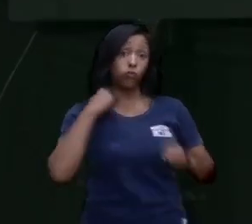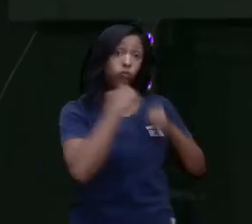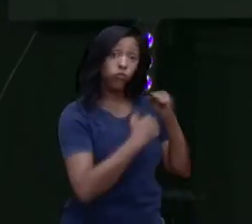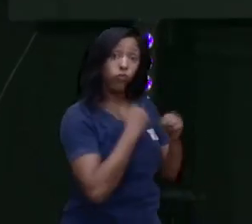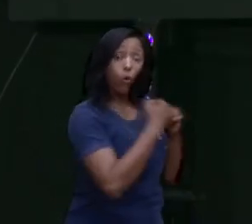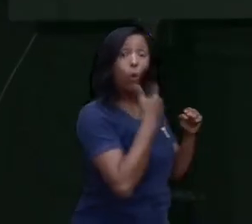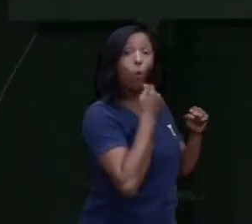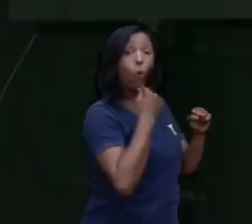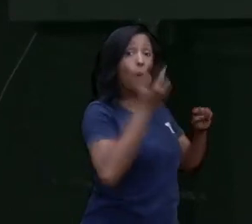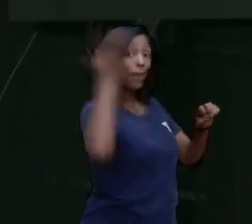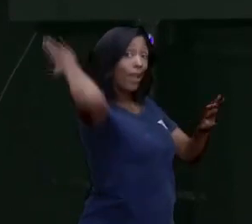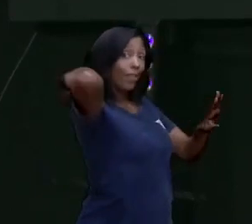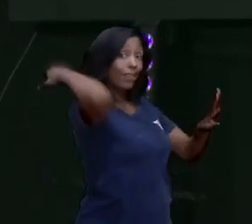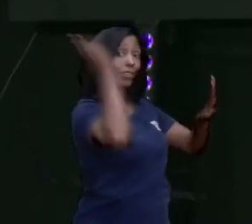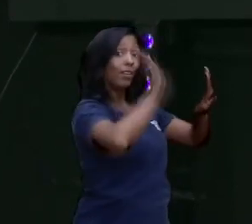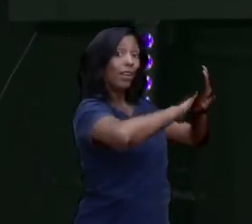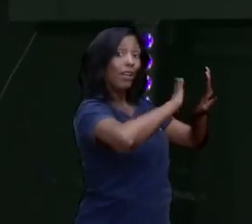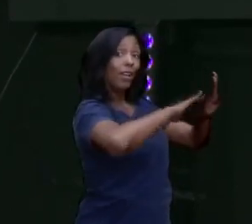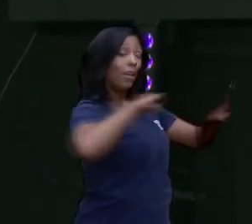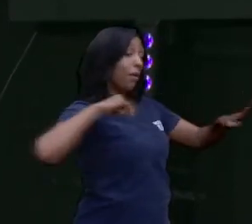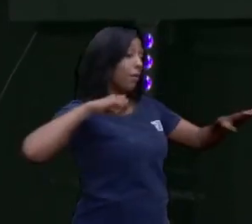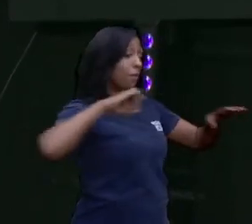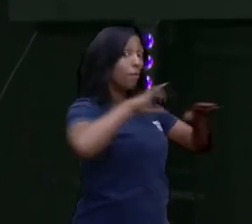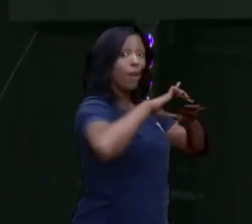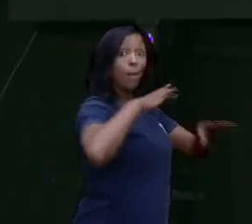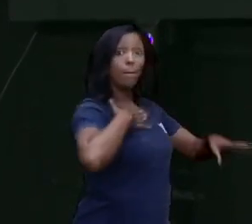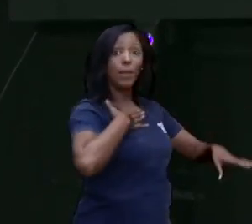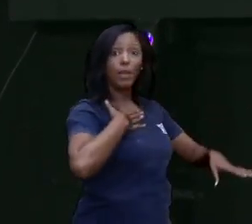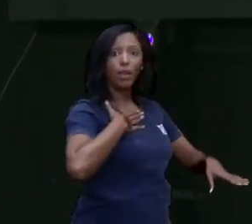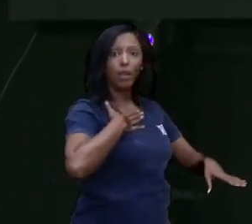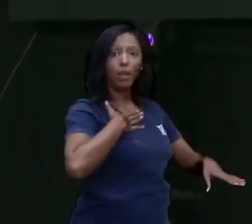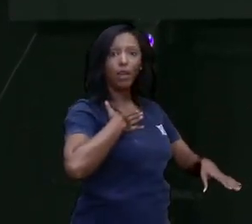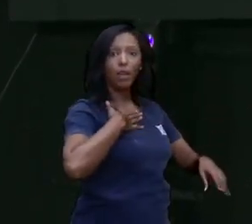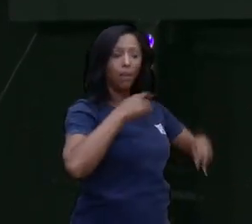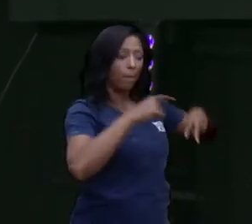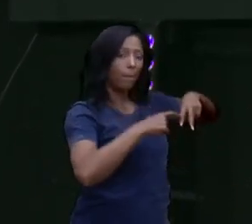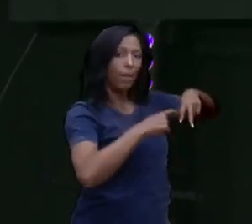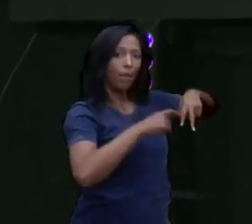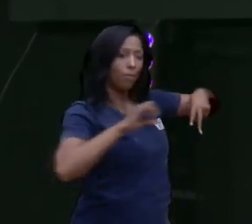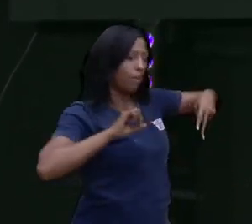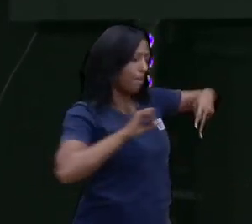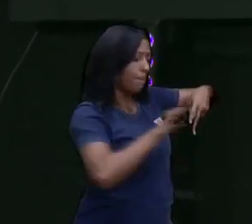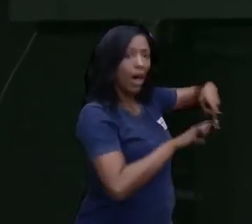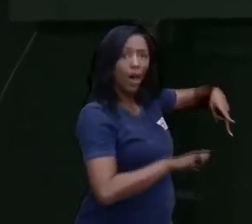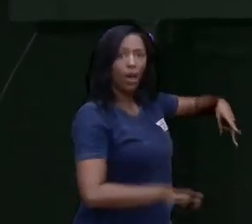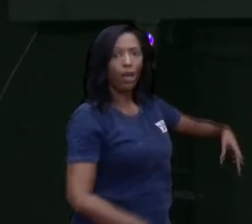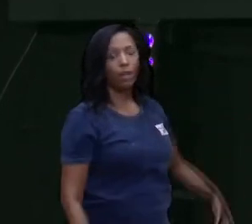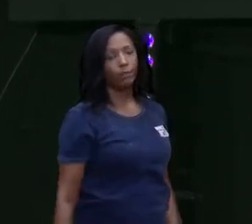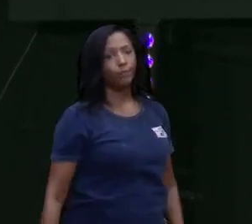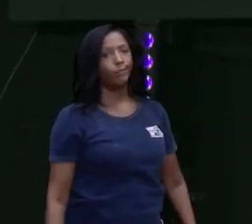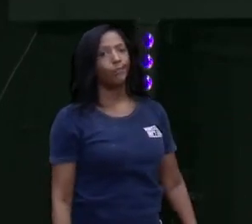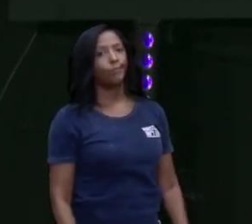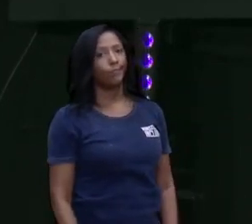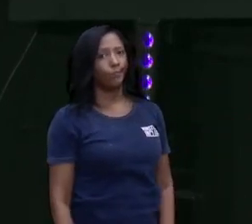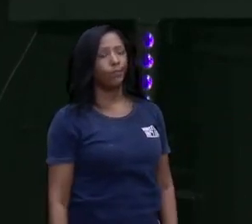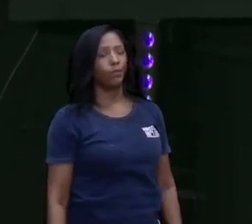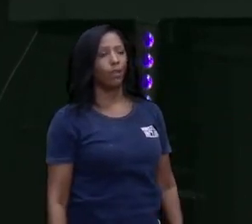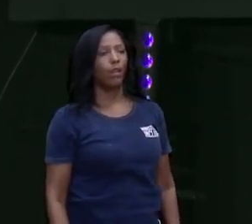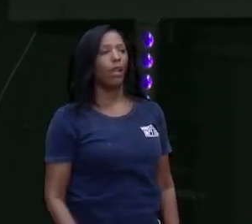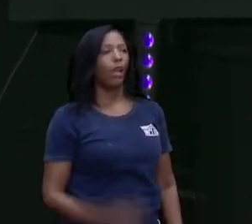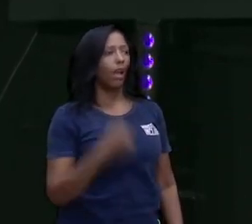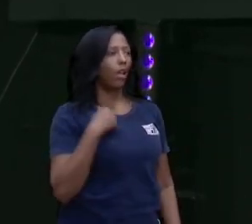E aí E aí o espírito santo falou assim Liga para ele é atropelada numa